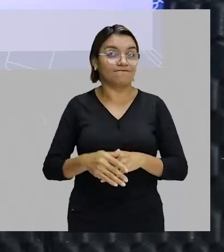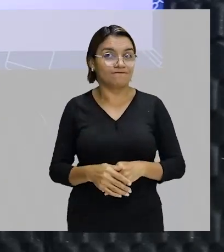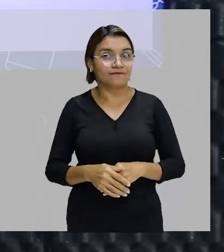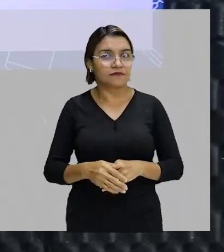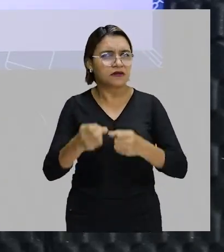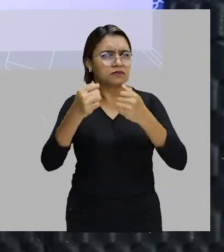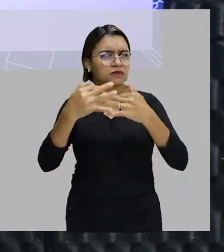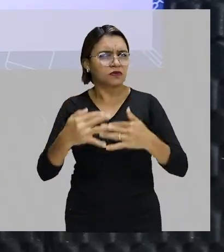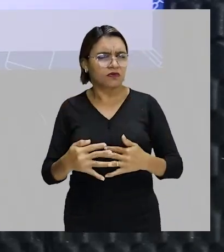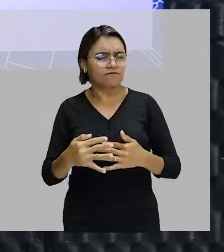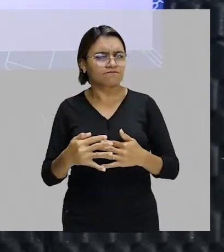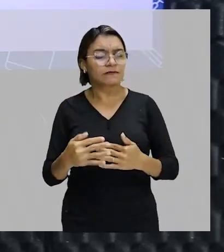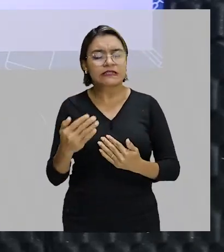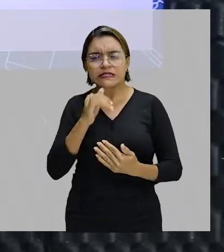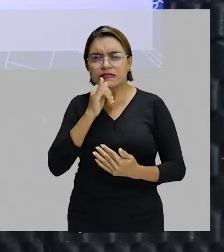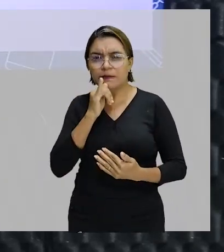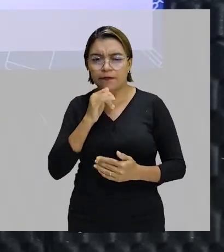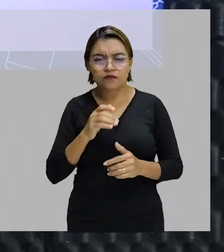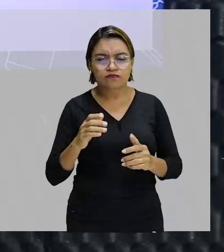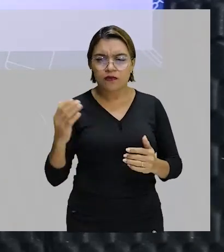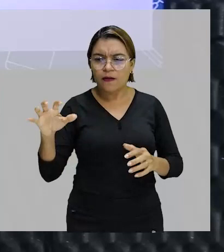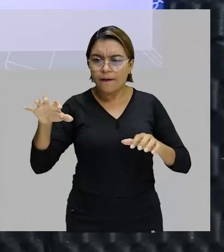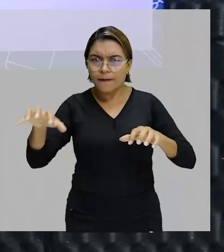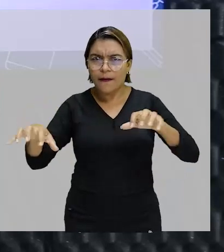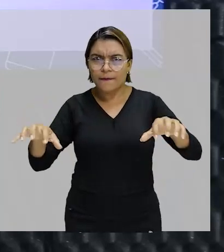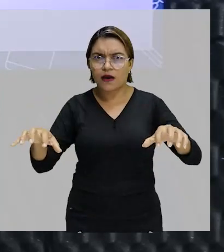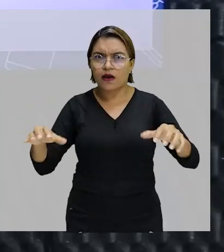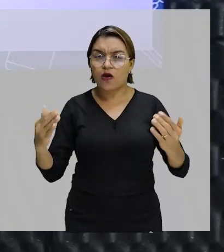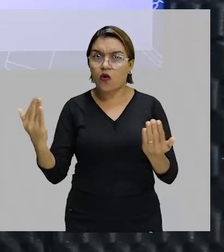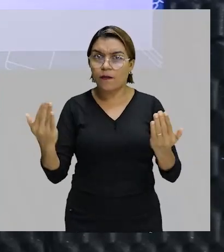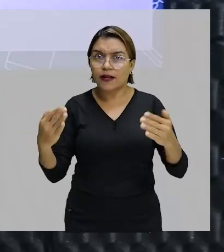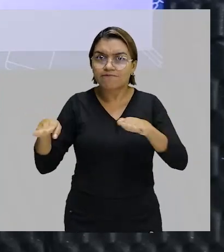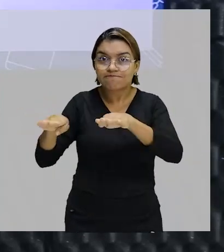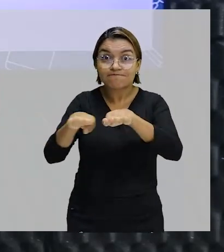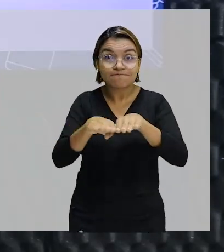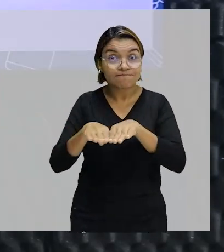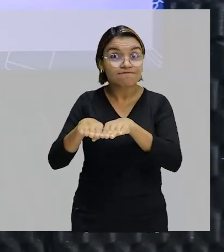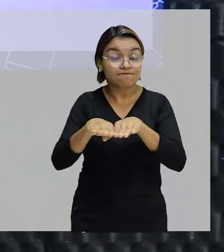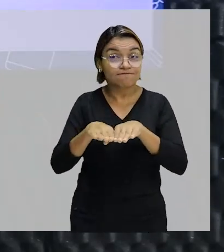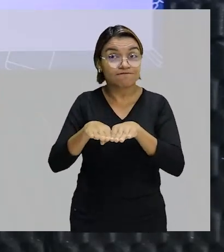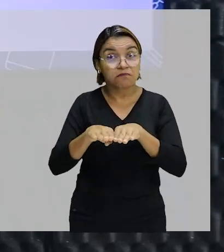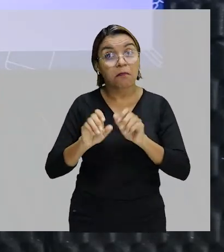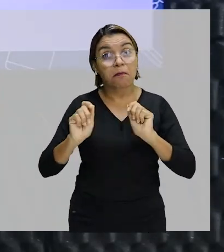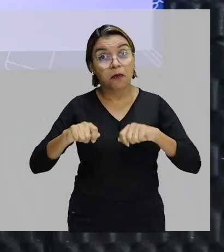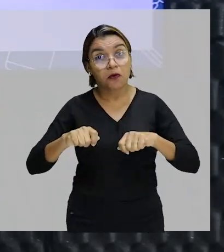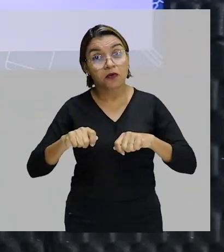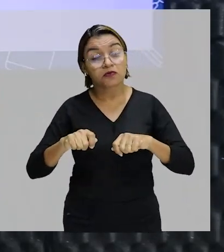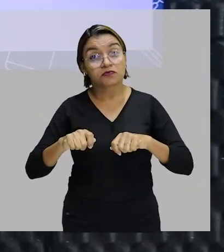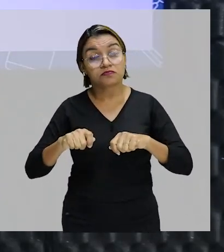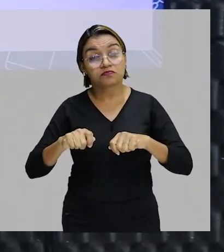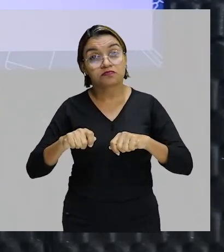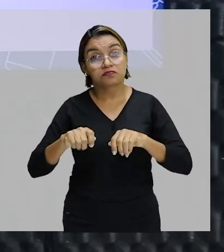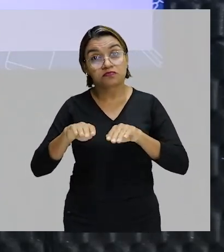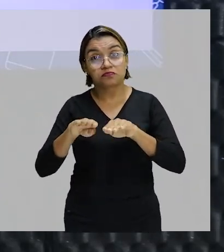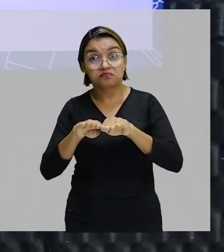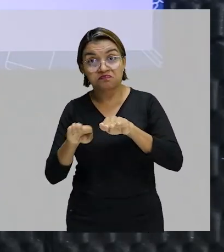vai comparar os dois, você pode comparar os dois no mesmo nível, então eles são iguais. Você pode comparar um menos do que o outro, que é o grau